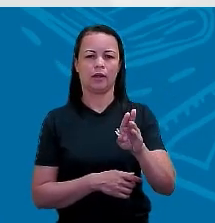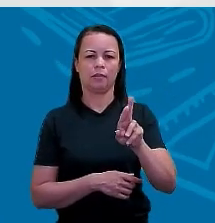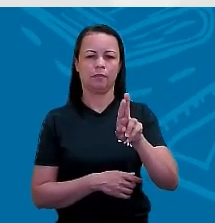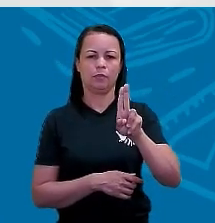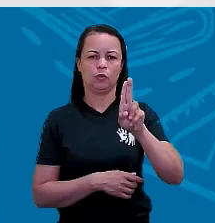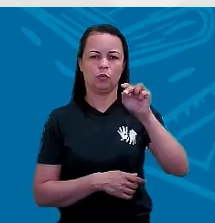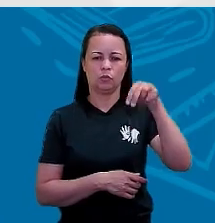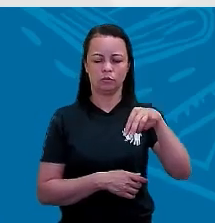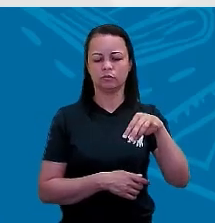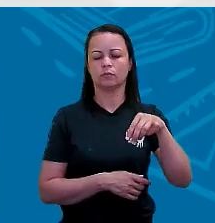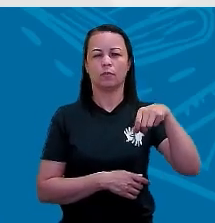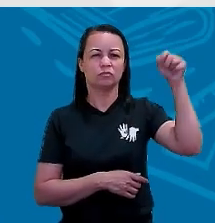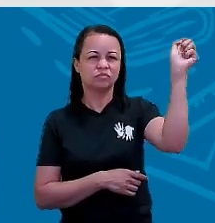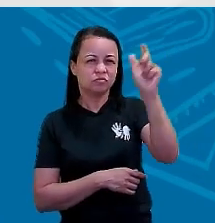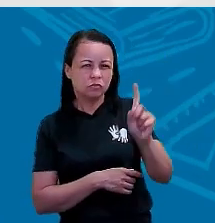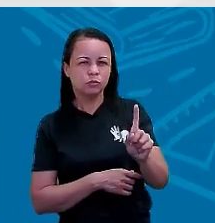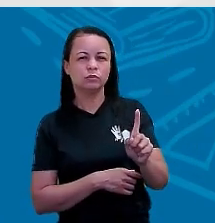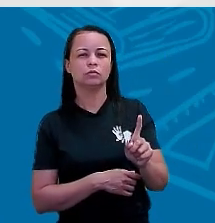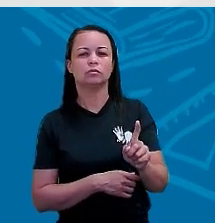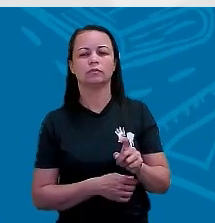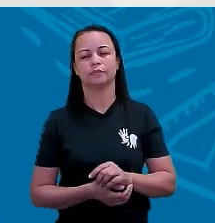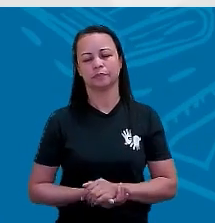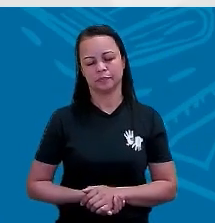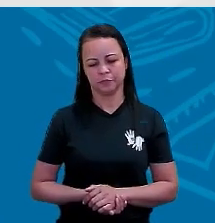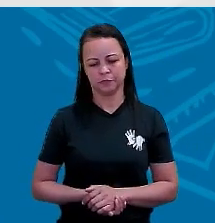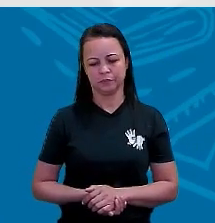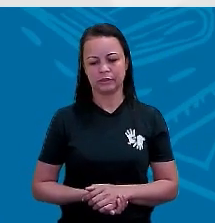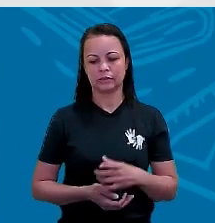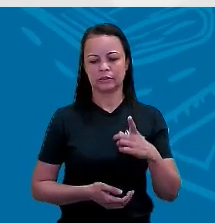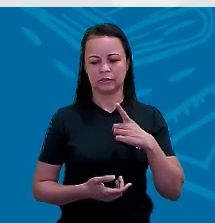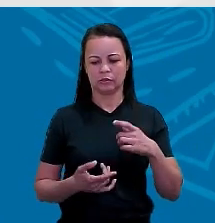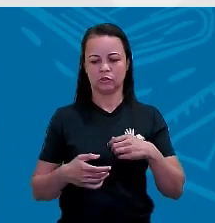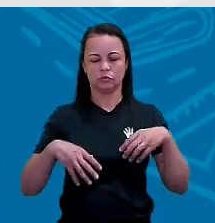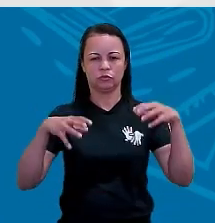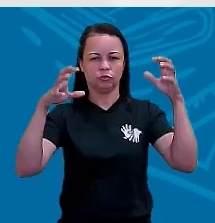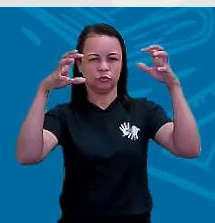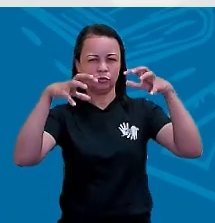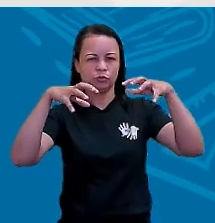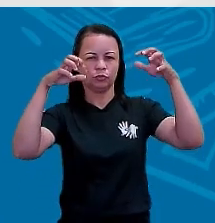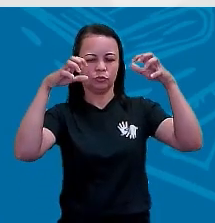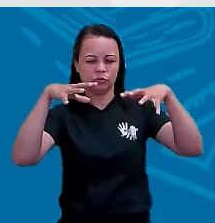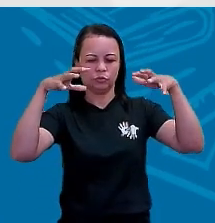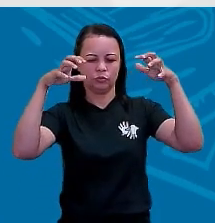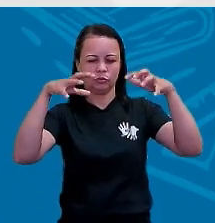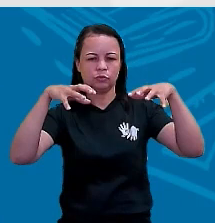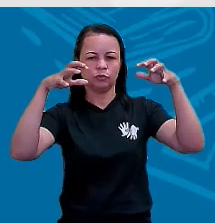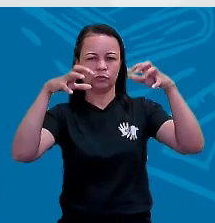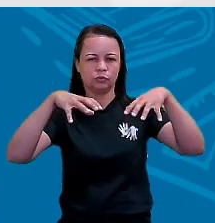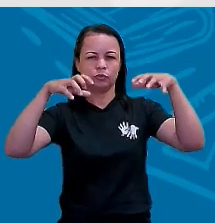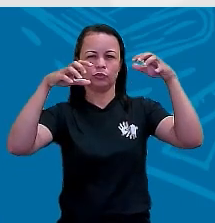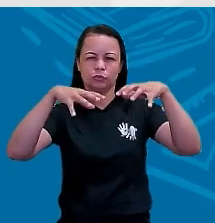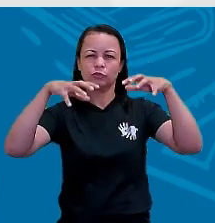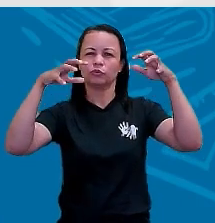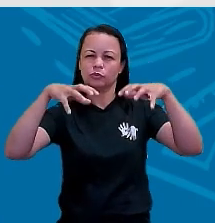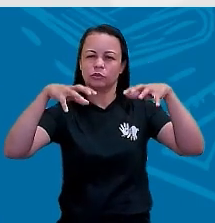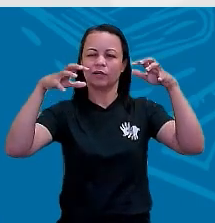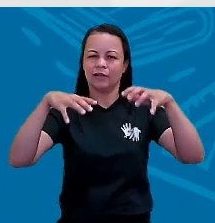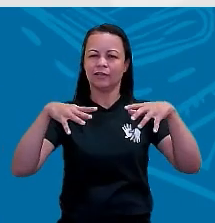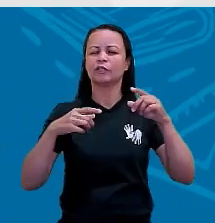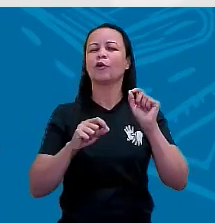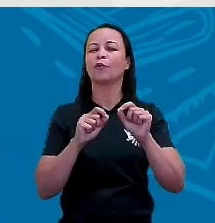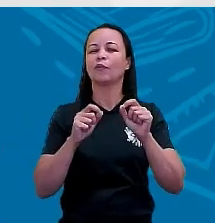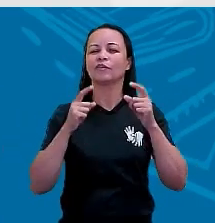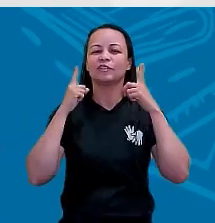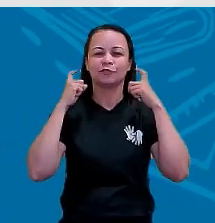caiu e fez esse som, cabrum. Temos também, ó, chua, chua, é o som de